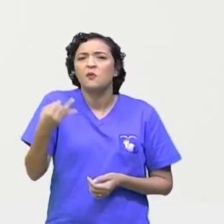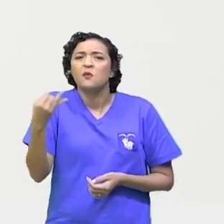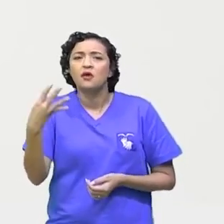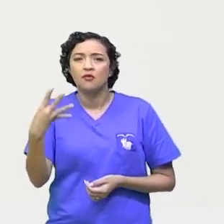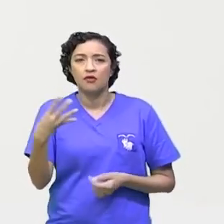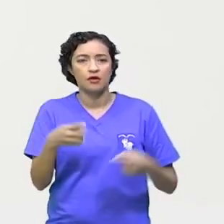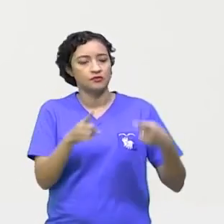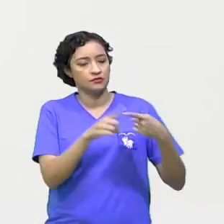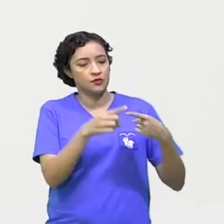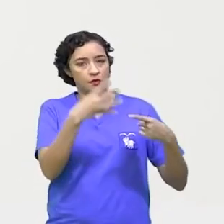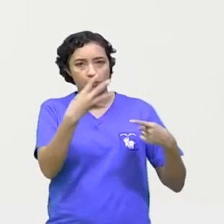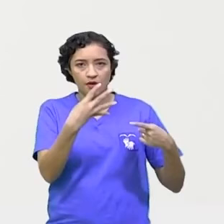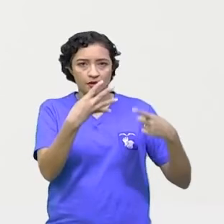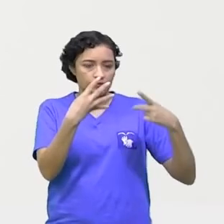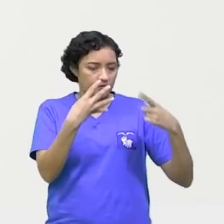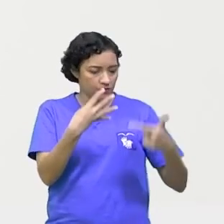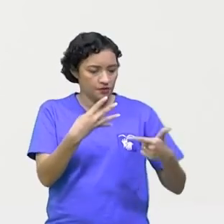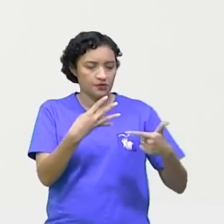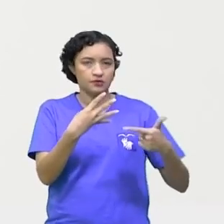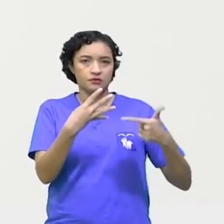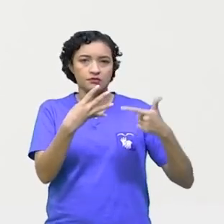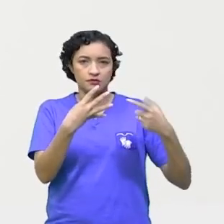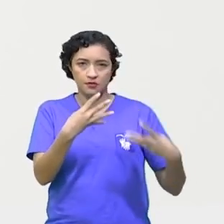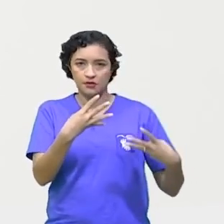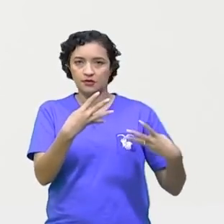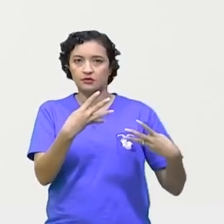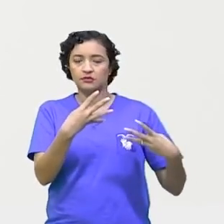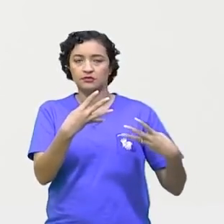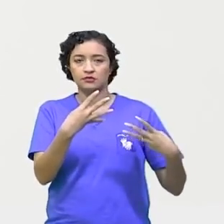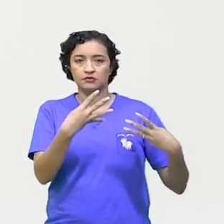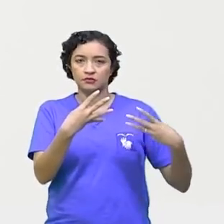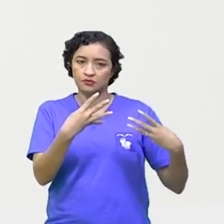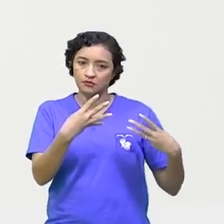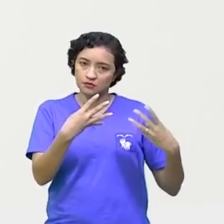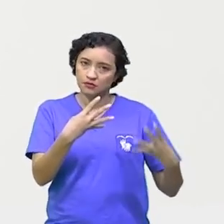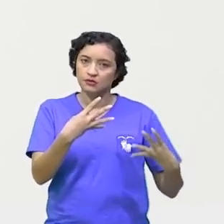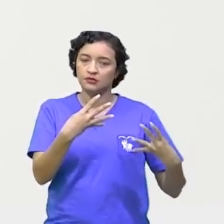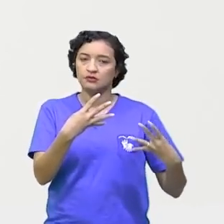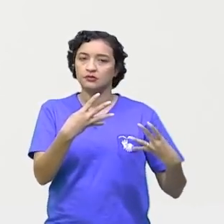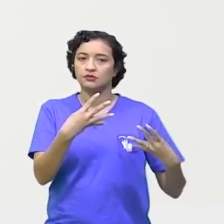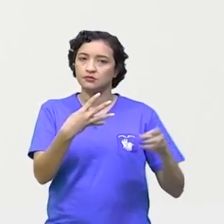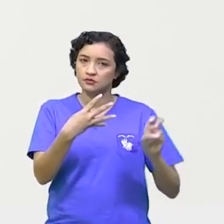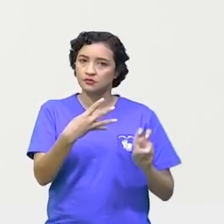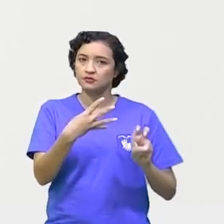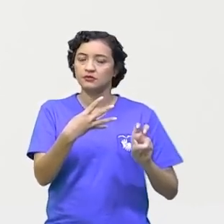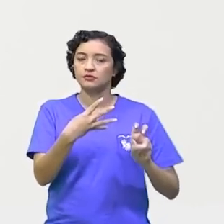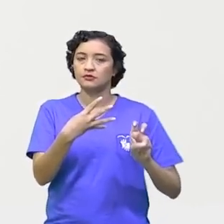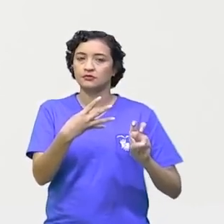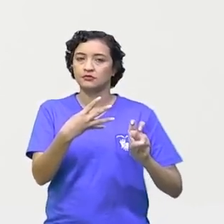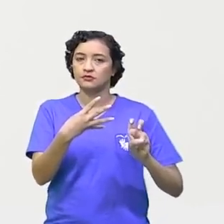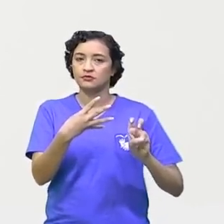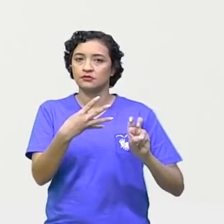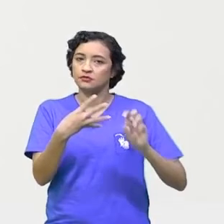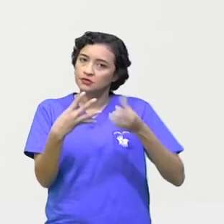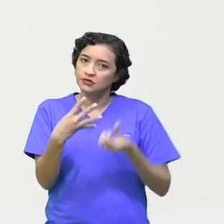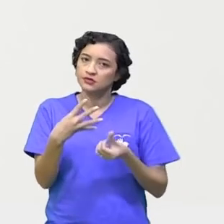aparece 1, 2, 3, 4,